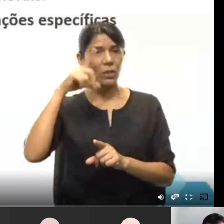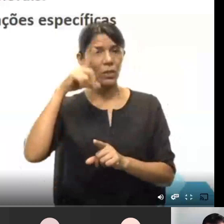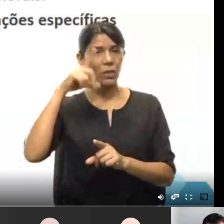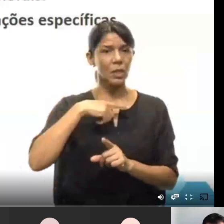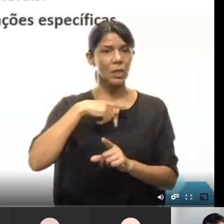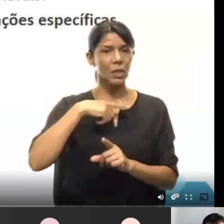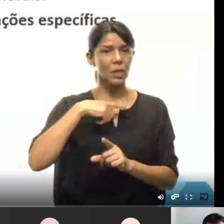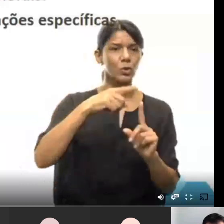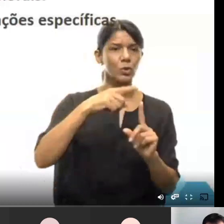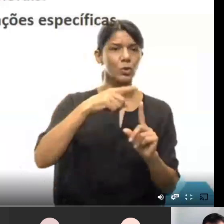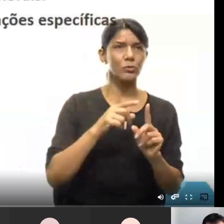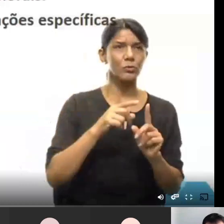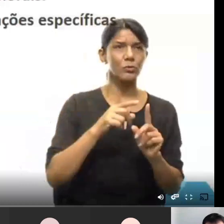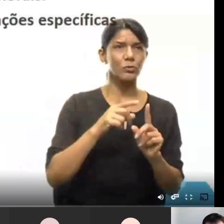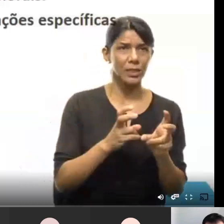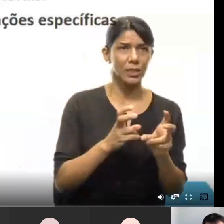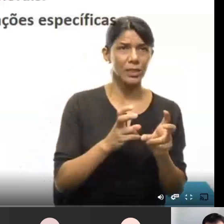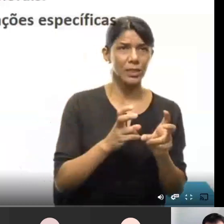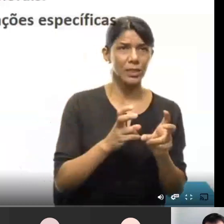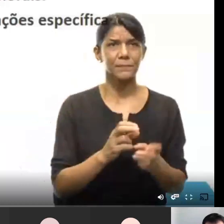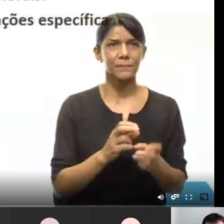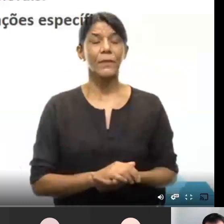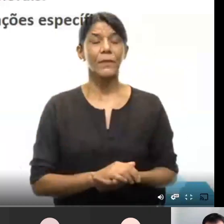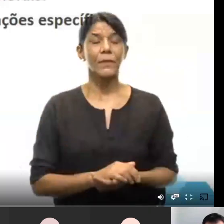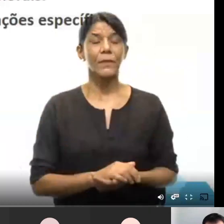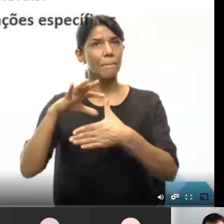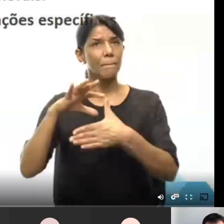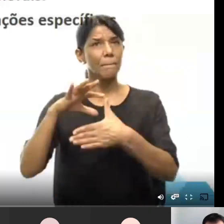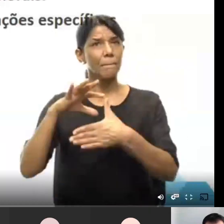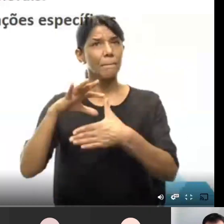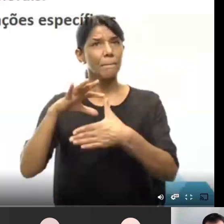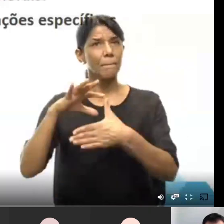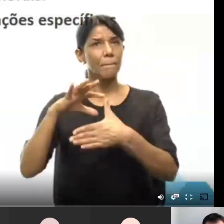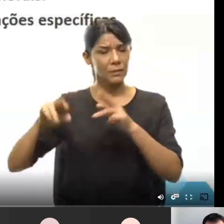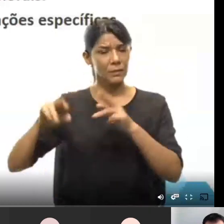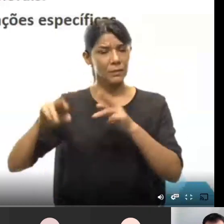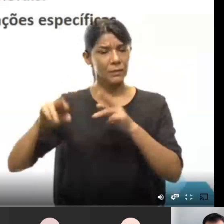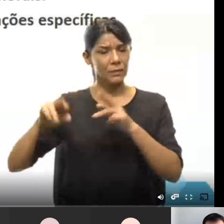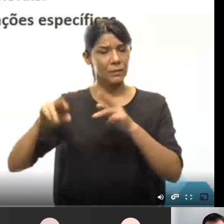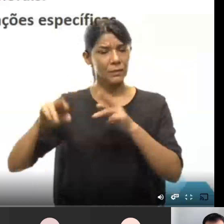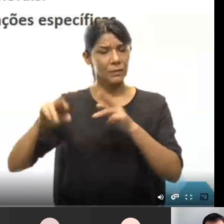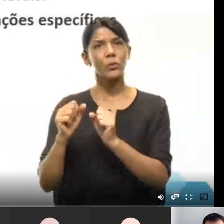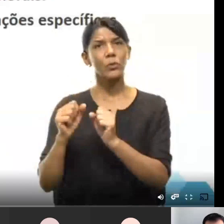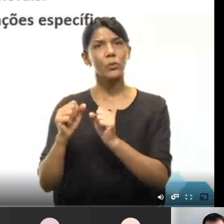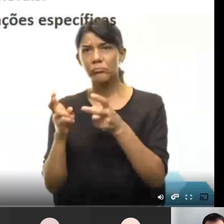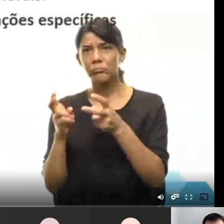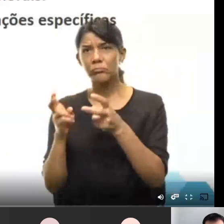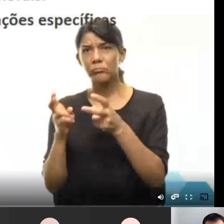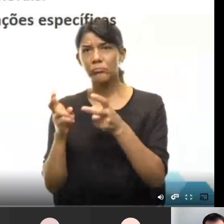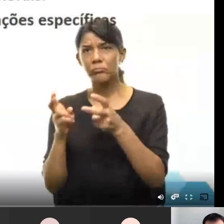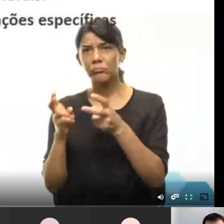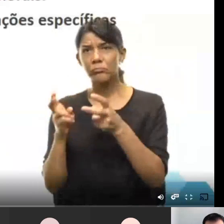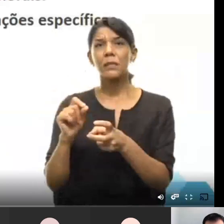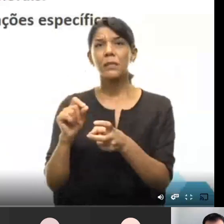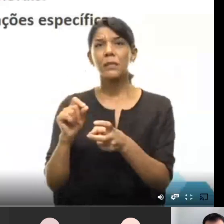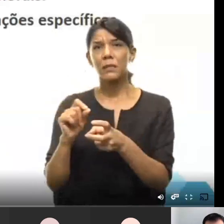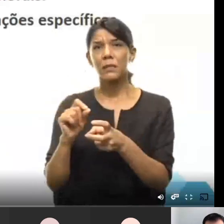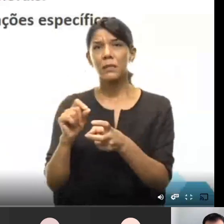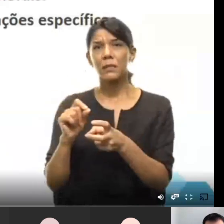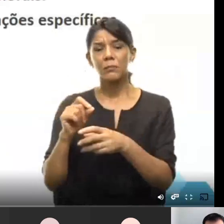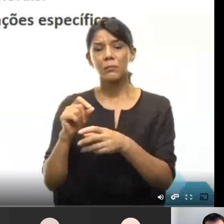um tipo de câncer. E na questão das proteínas, né, análise de proteínas, podemos ver, por exemplo,